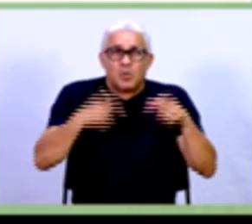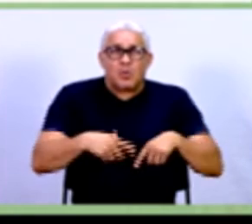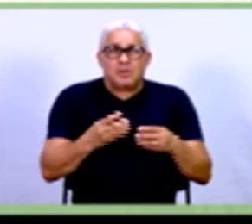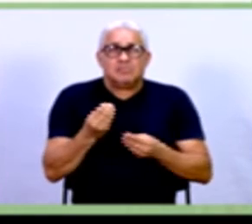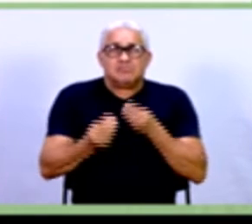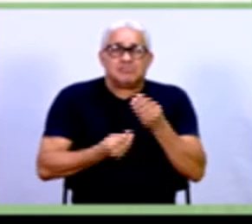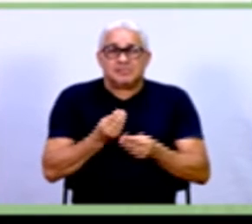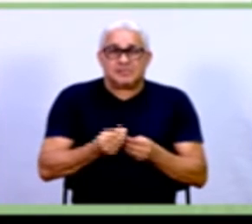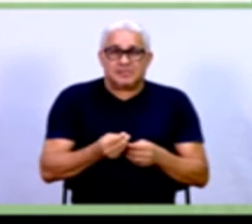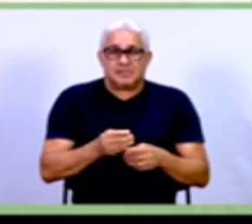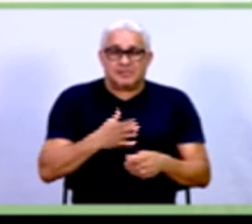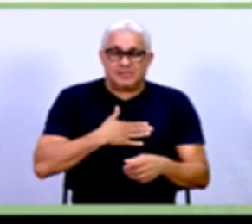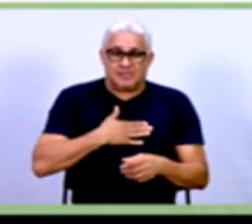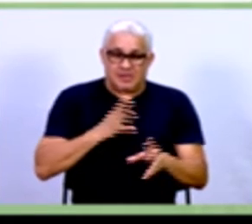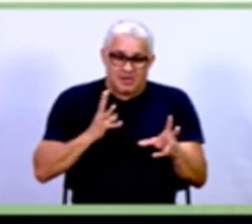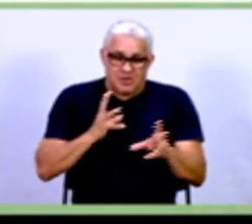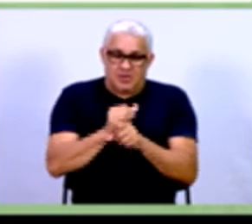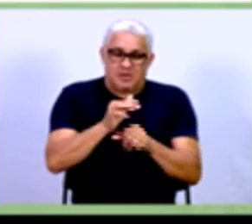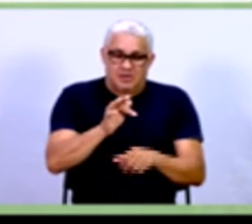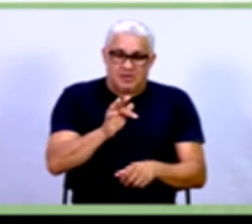Então, a minha frequência acumulada.